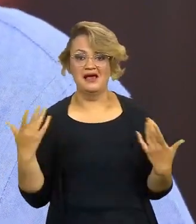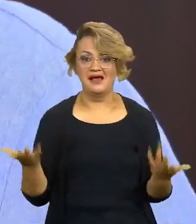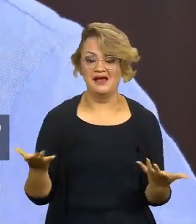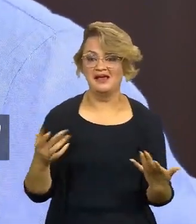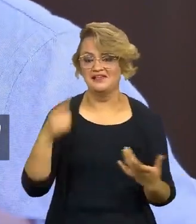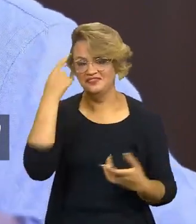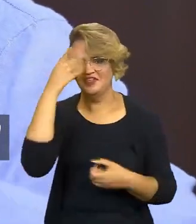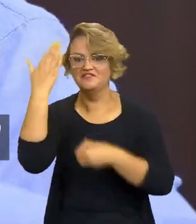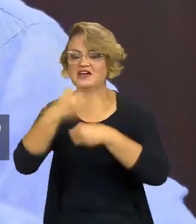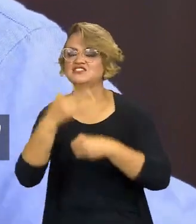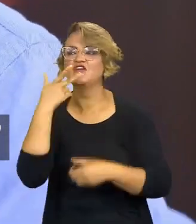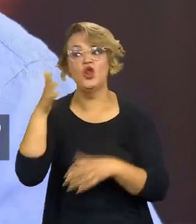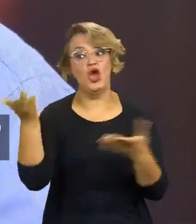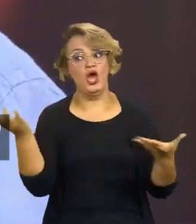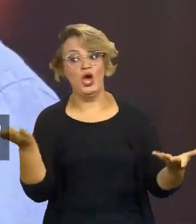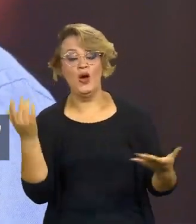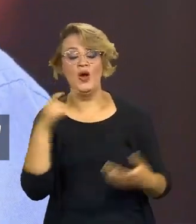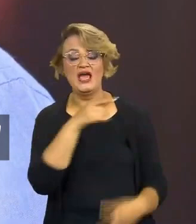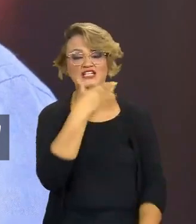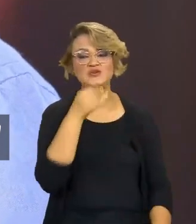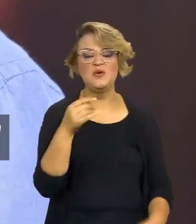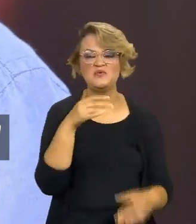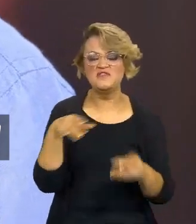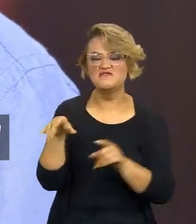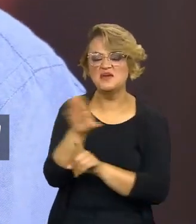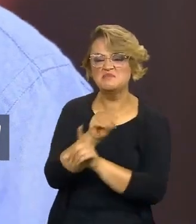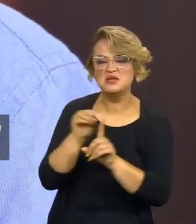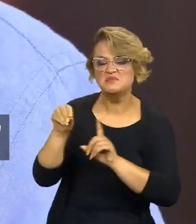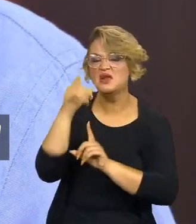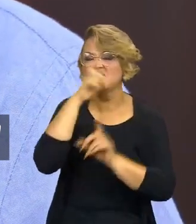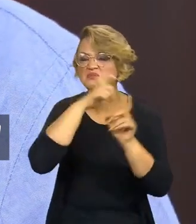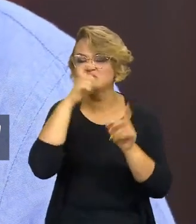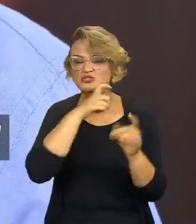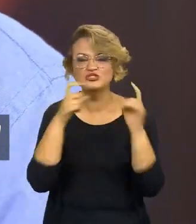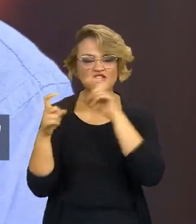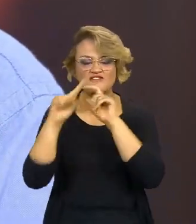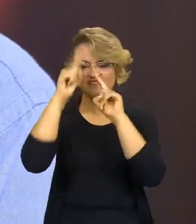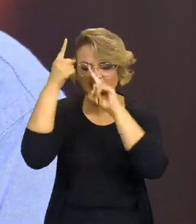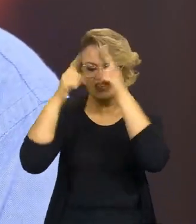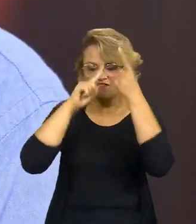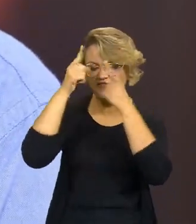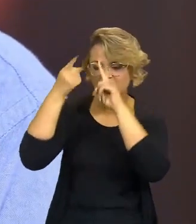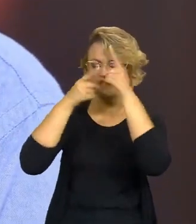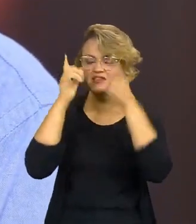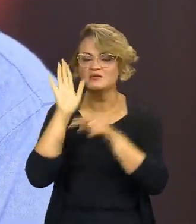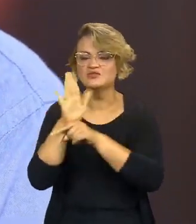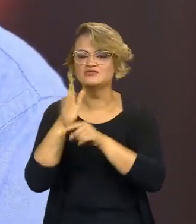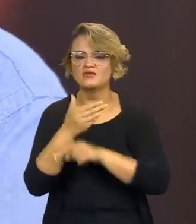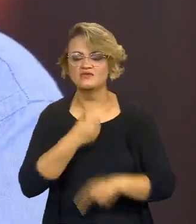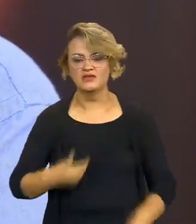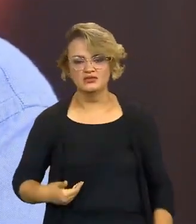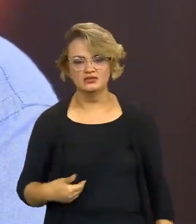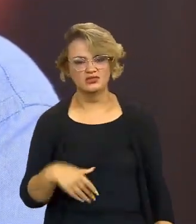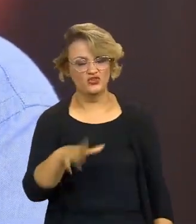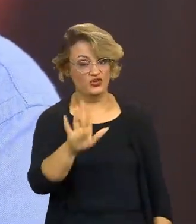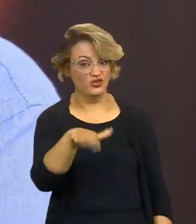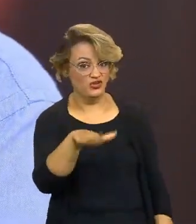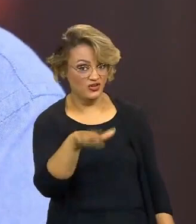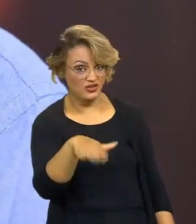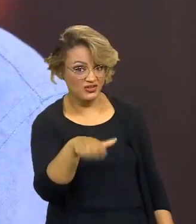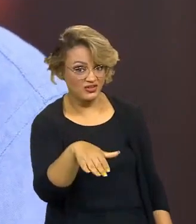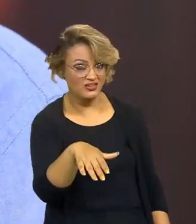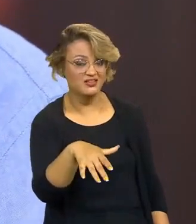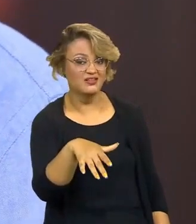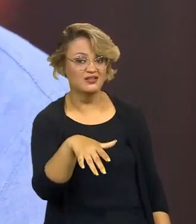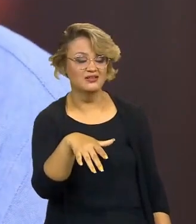Estão dizendo Ah mas ele vai manipular dado a a favor do governo ele falar coisa para vocês gente